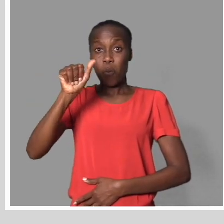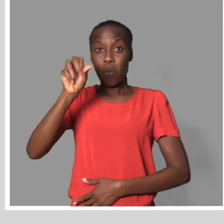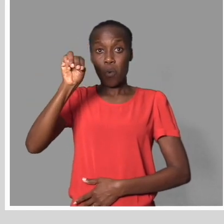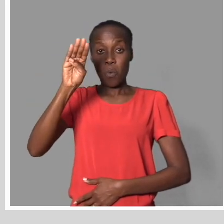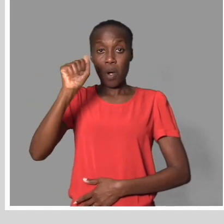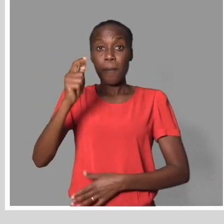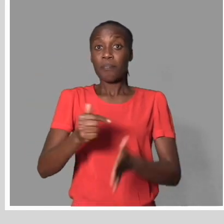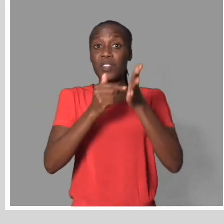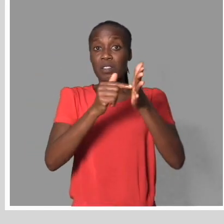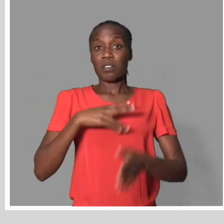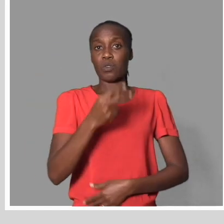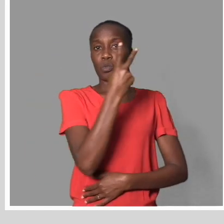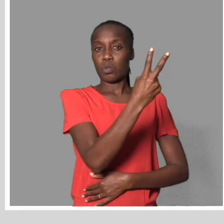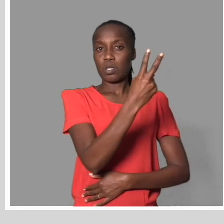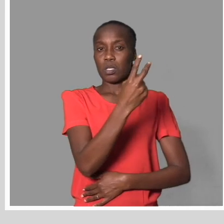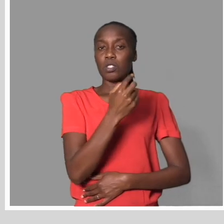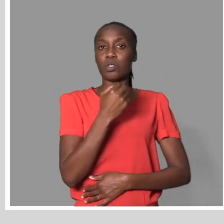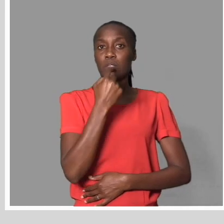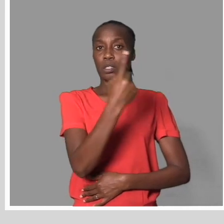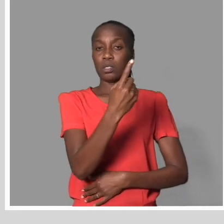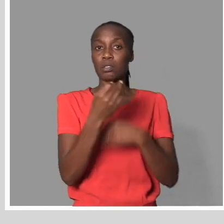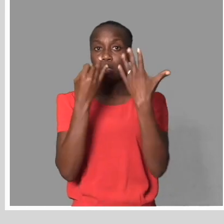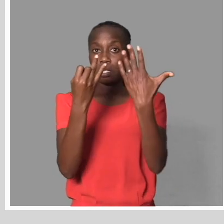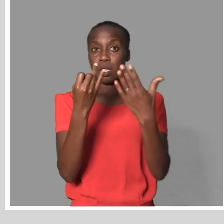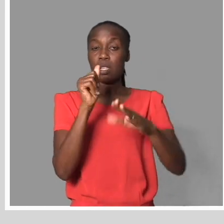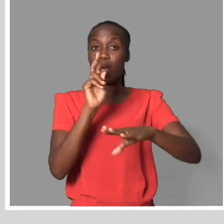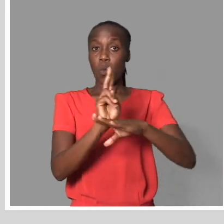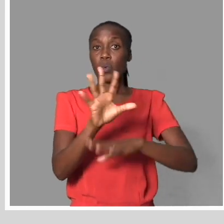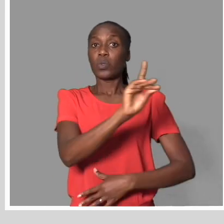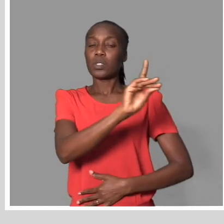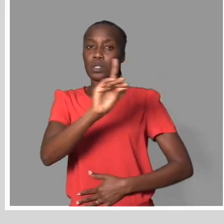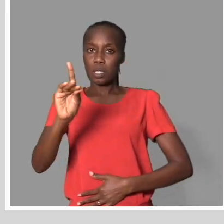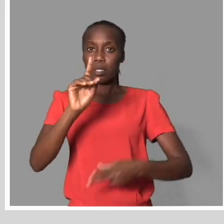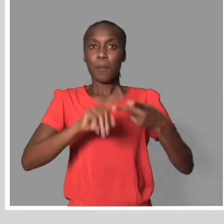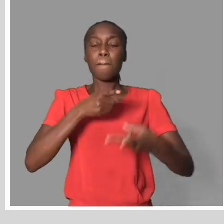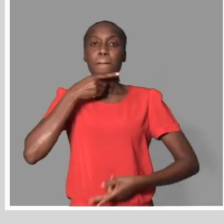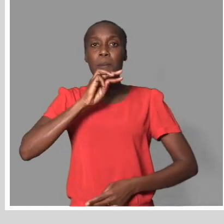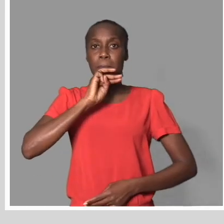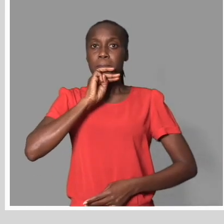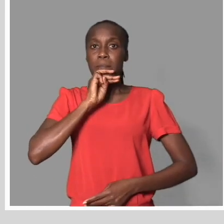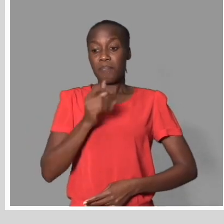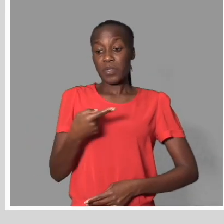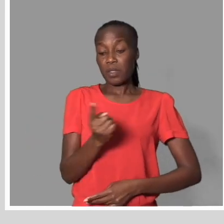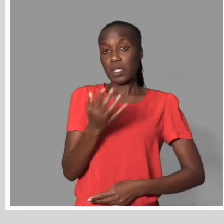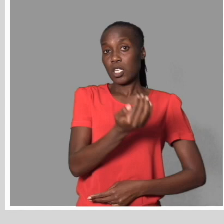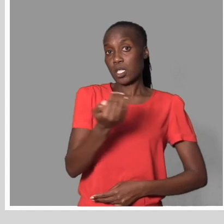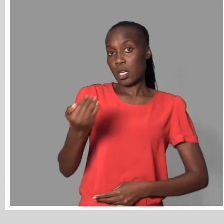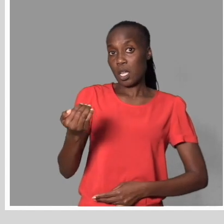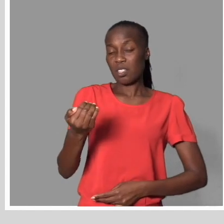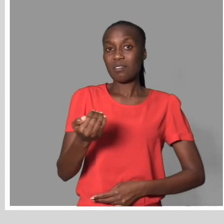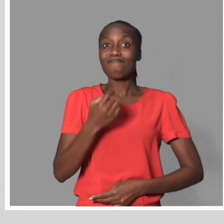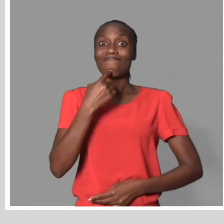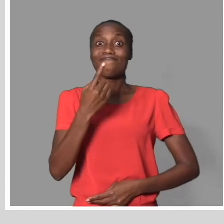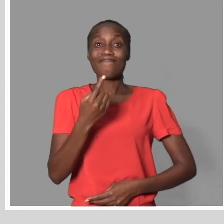distrito da Moamba, por exemplo, existem 217 alunos com deficiência e pais encarregados